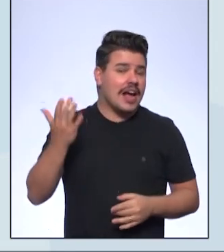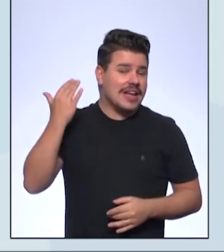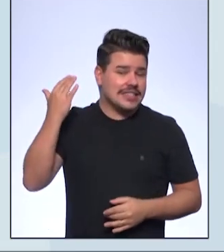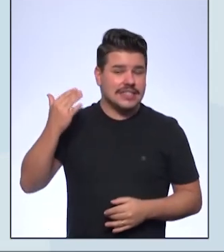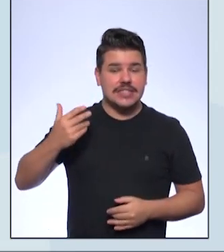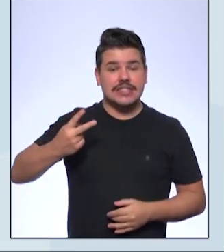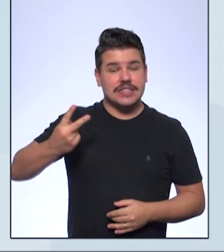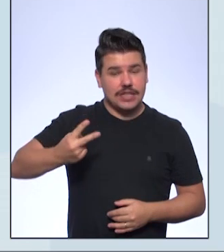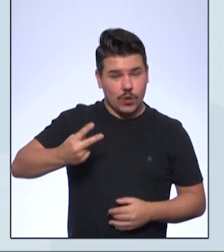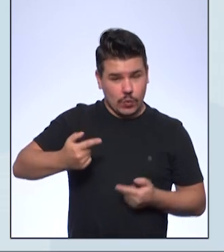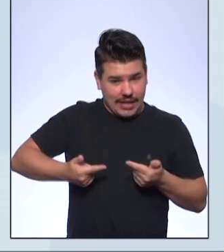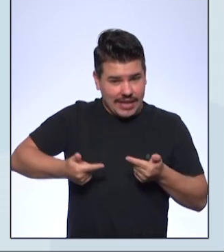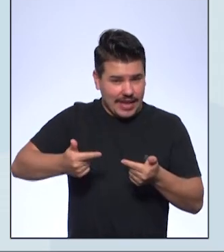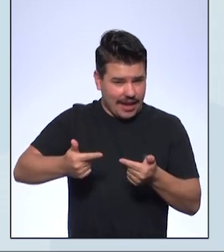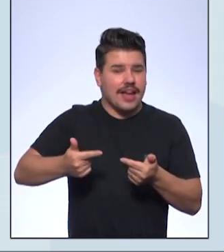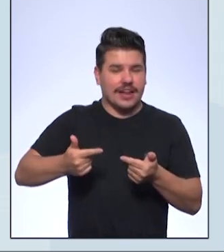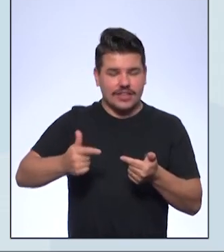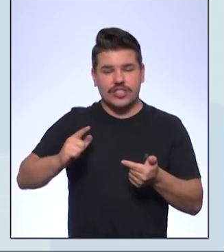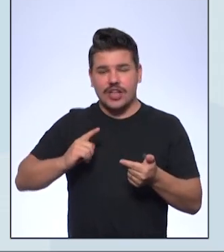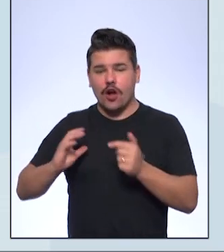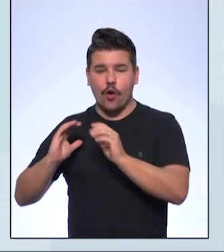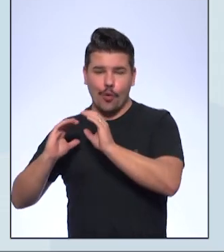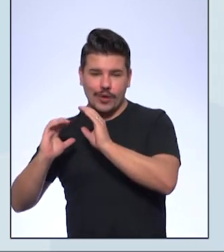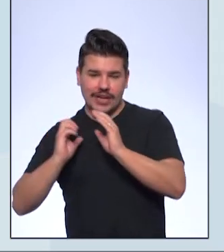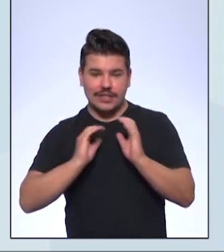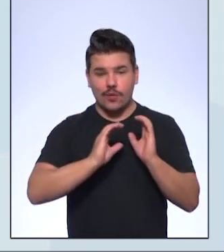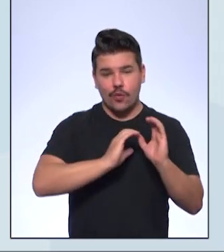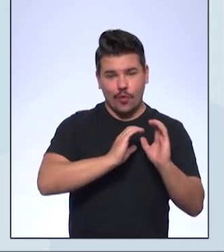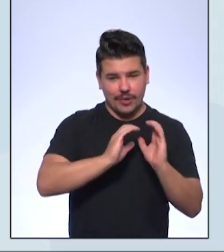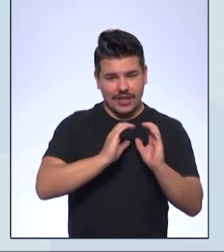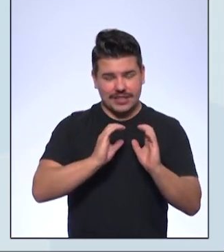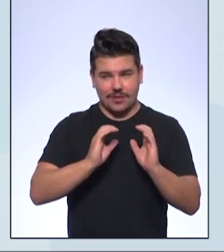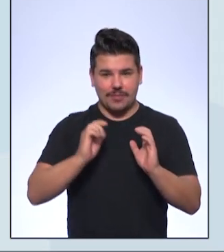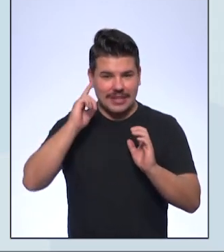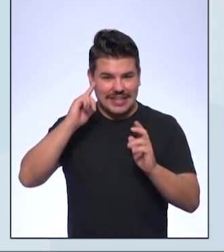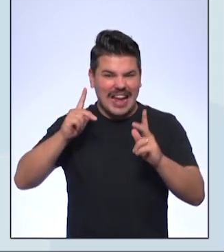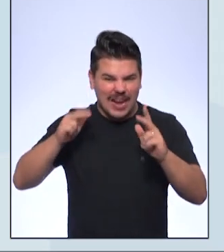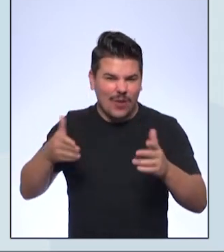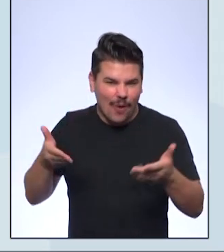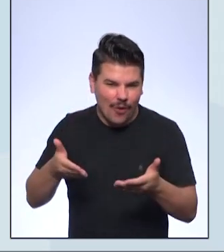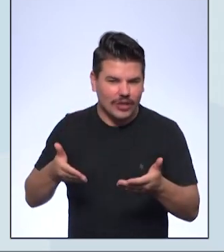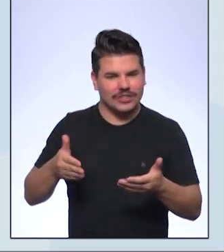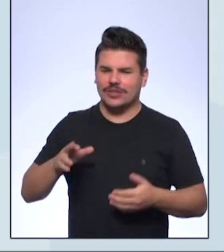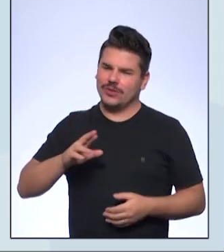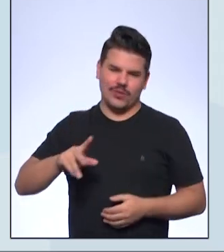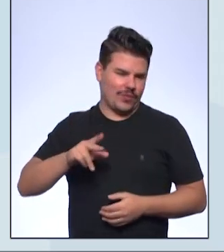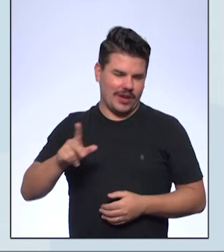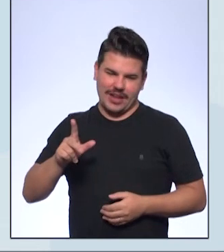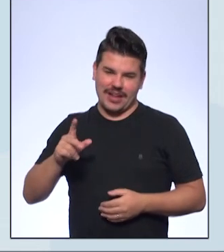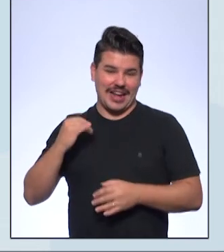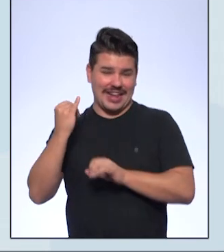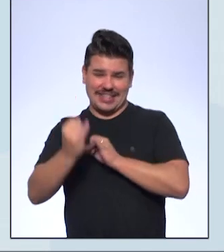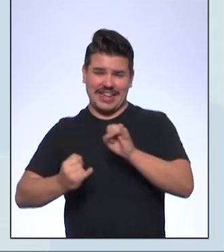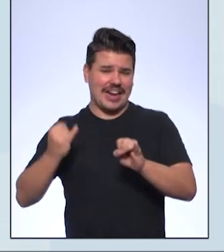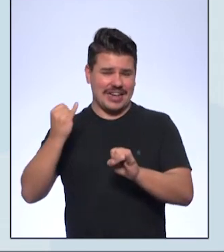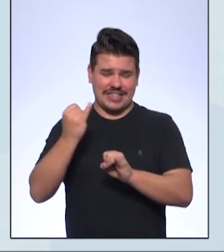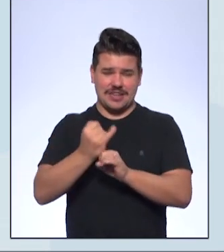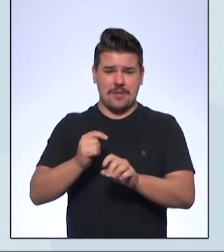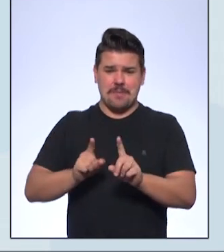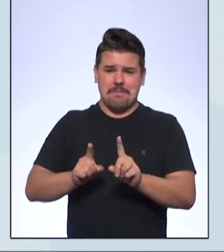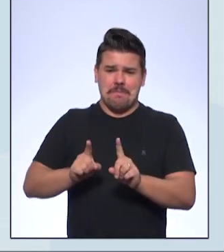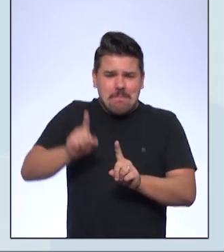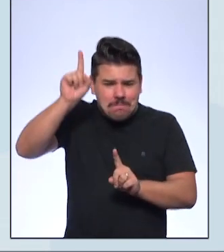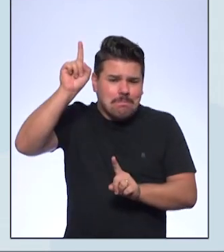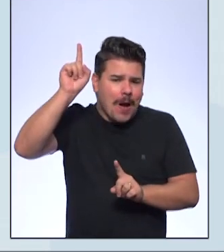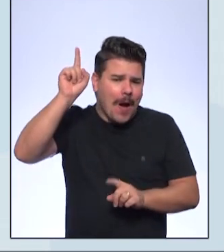a comunicação entre as tropas. É óbvio que não era nem parecido com o que é hoje. Na verdade, a internet ela evoluiu muito, né? Se a gente